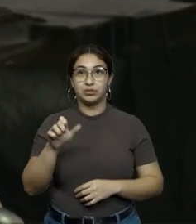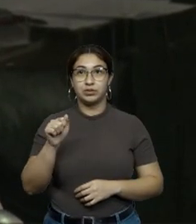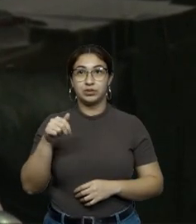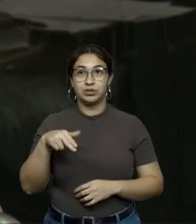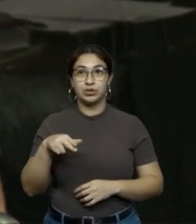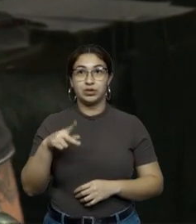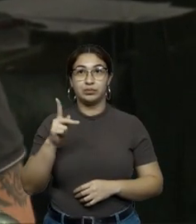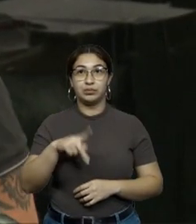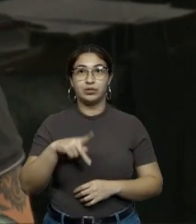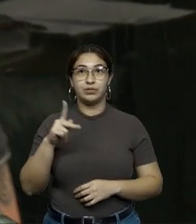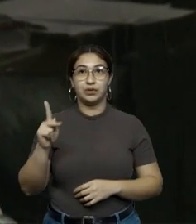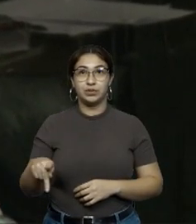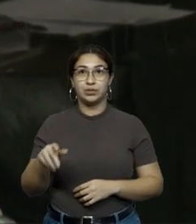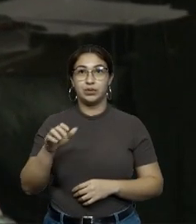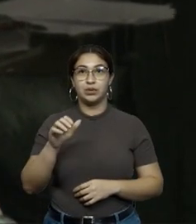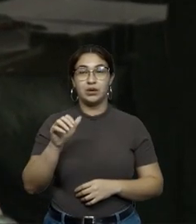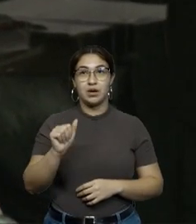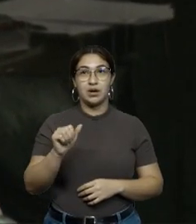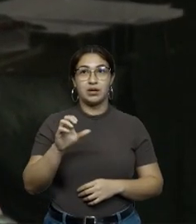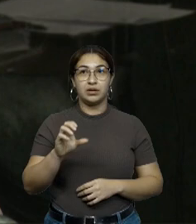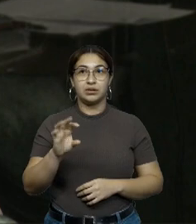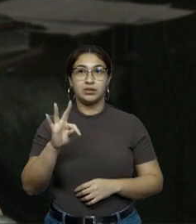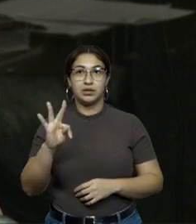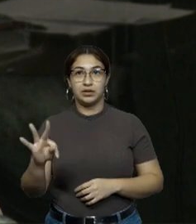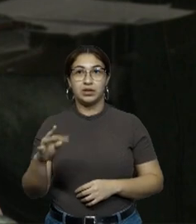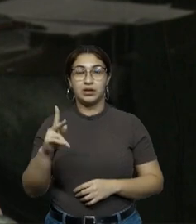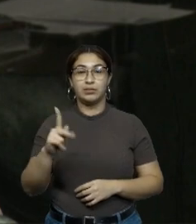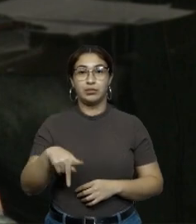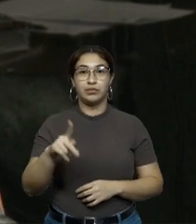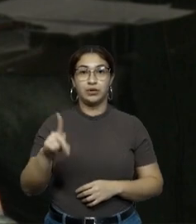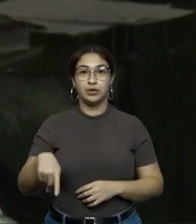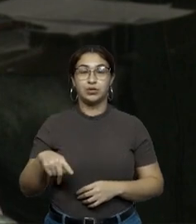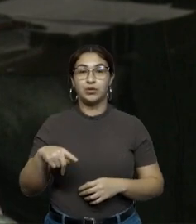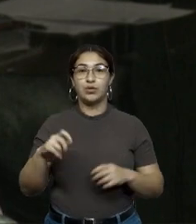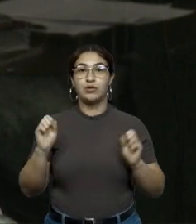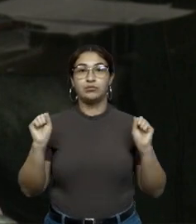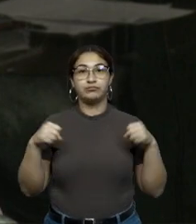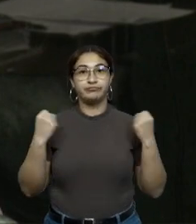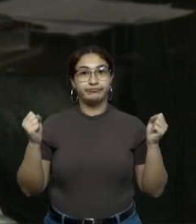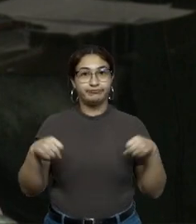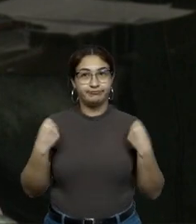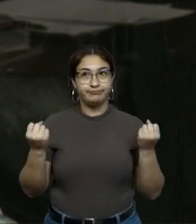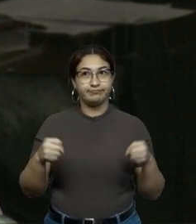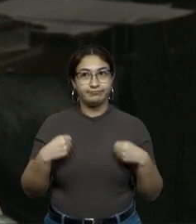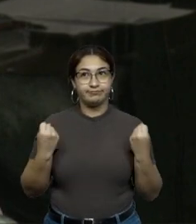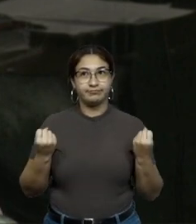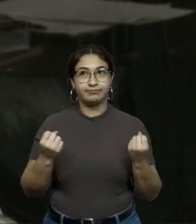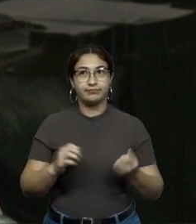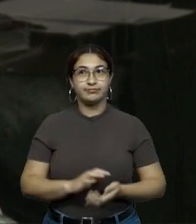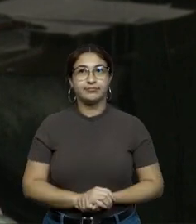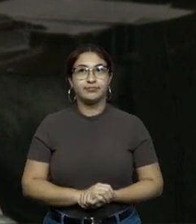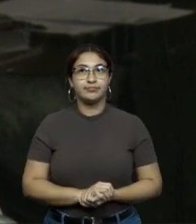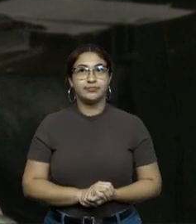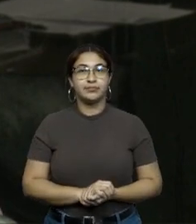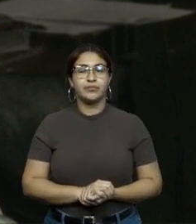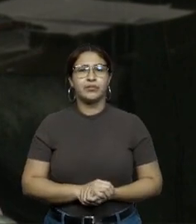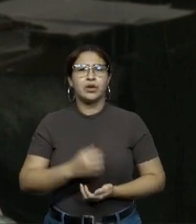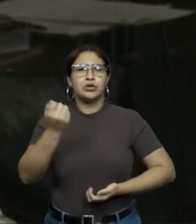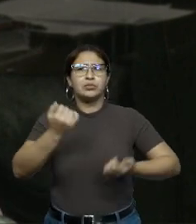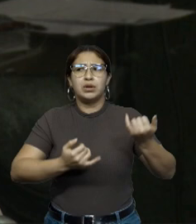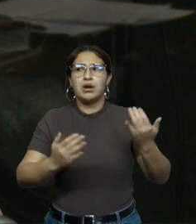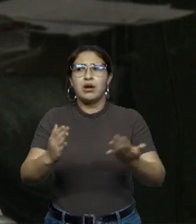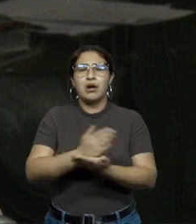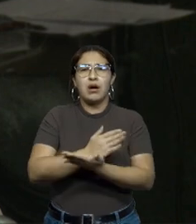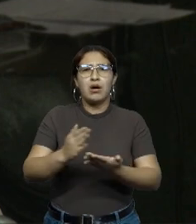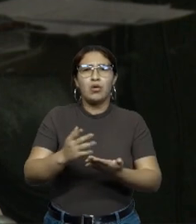azeiteira Regional de Xanxerê né professor de educação física e estou aqui para falar de algumas demandas da